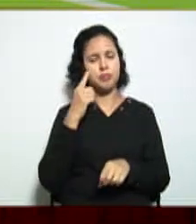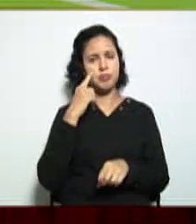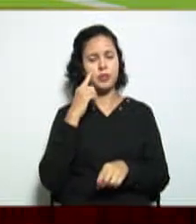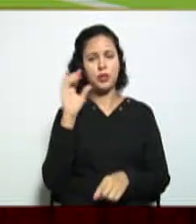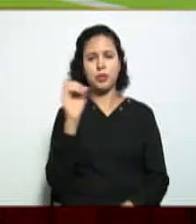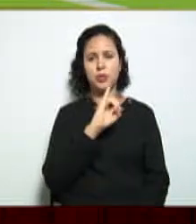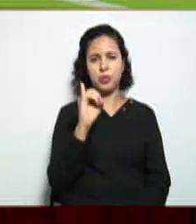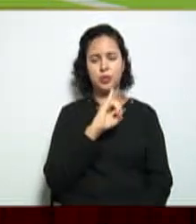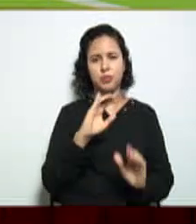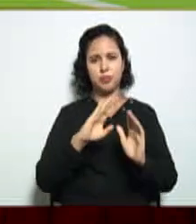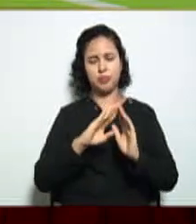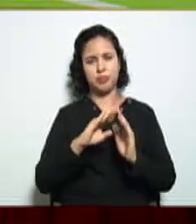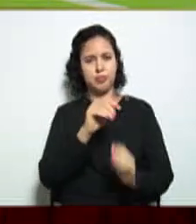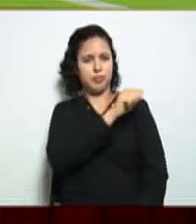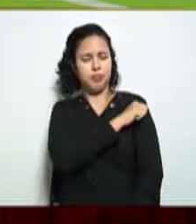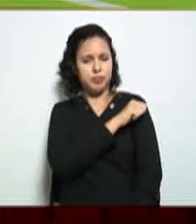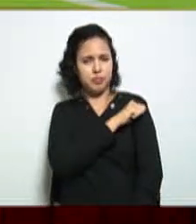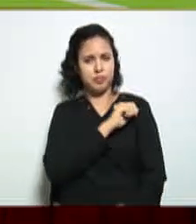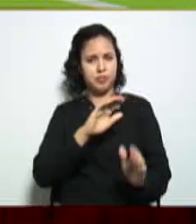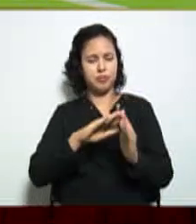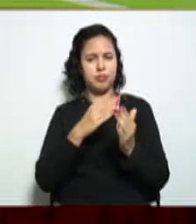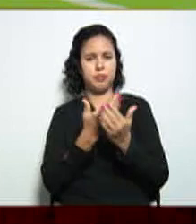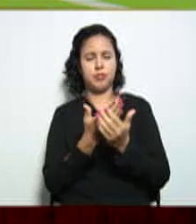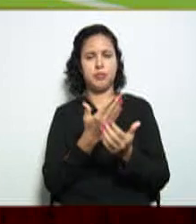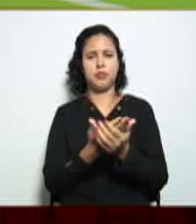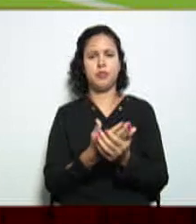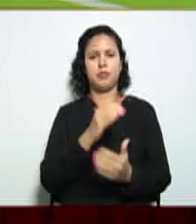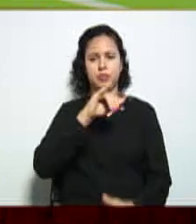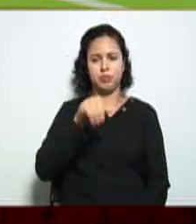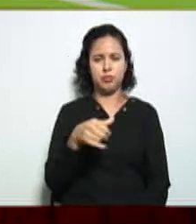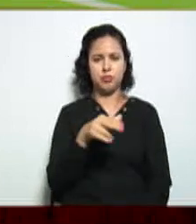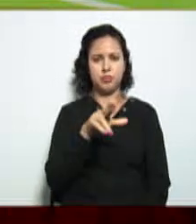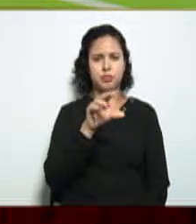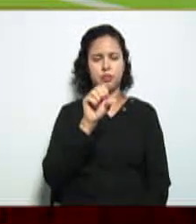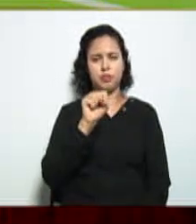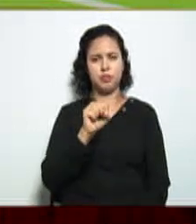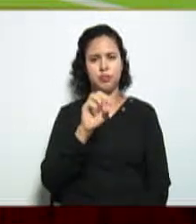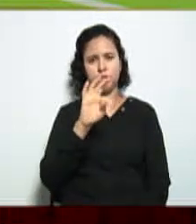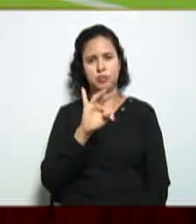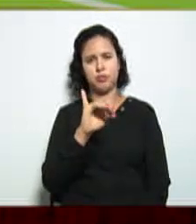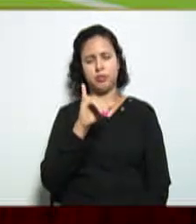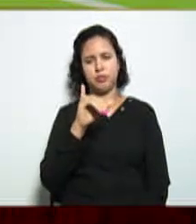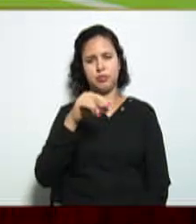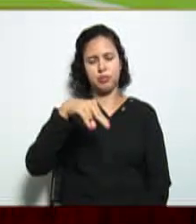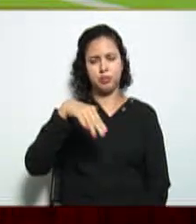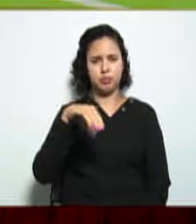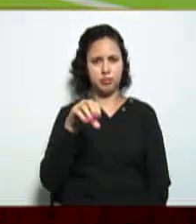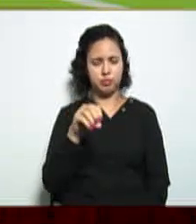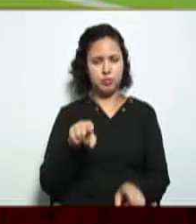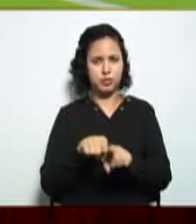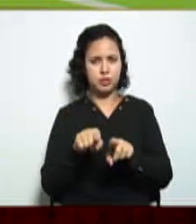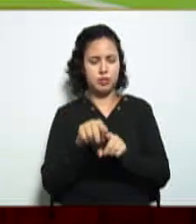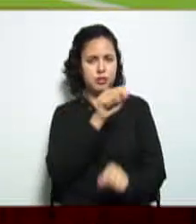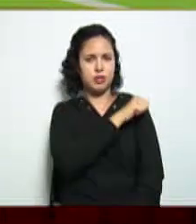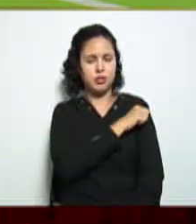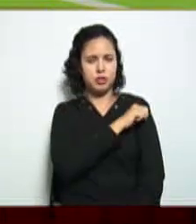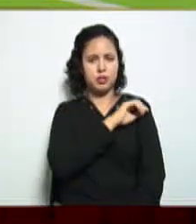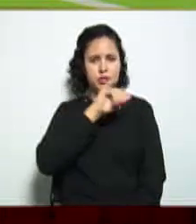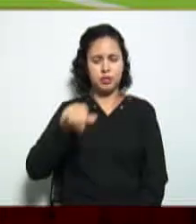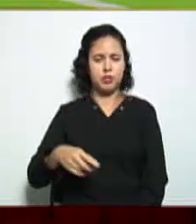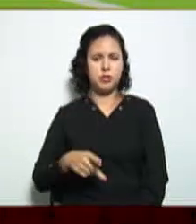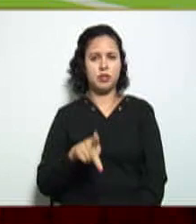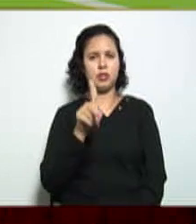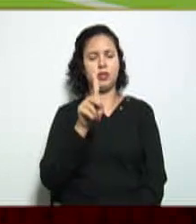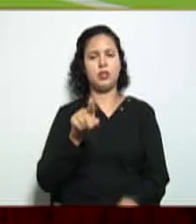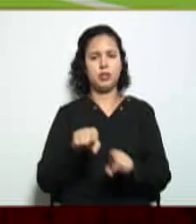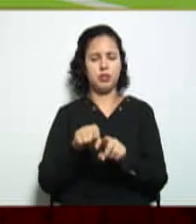para os alunos da escola Justino de Montenegro, para os alunos da escola JK e para os alunos de Cacoal.